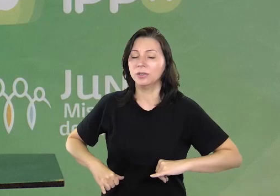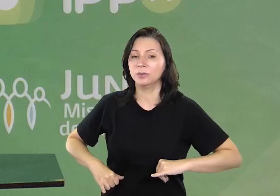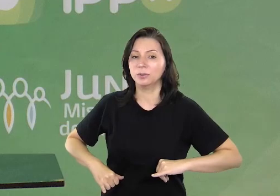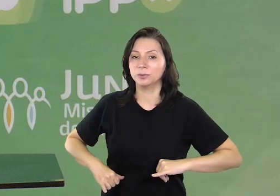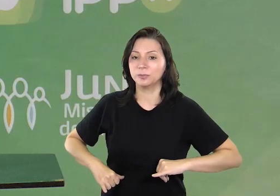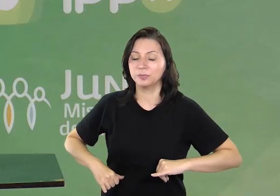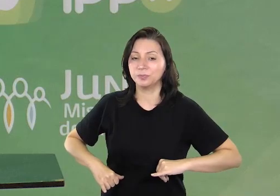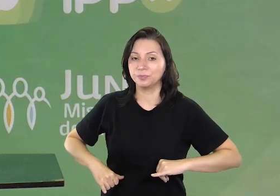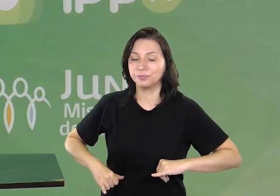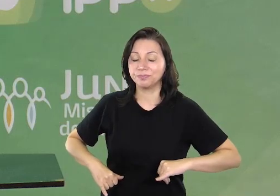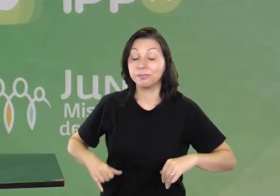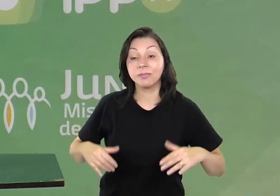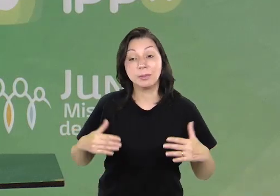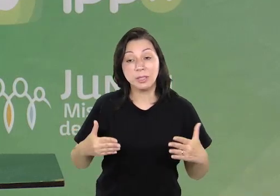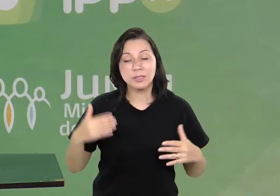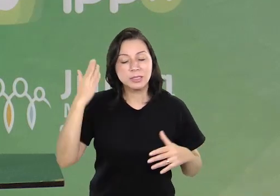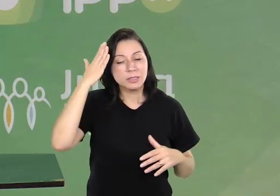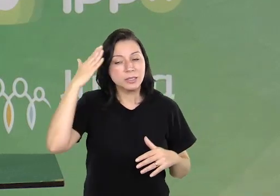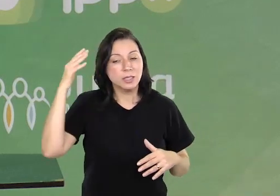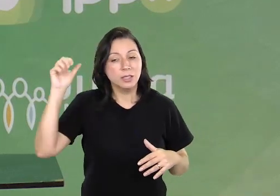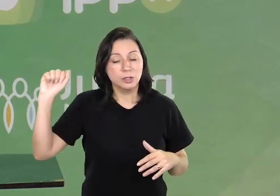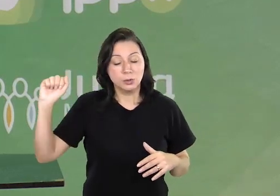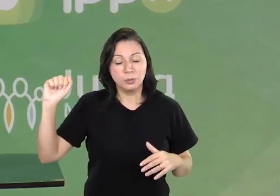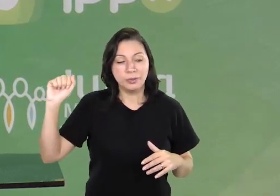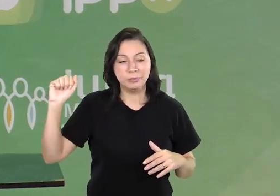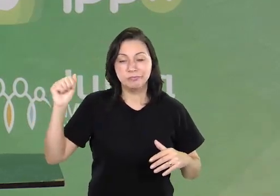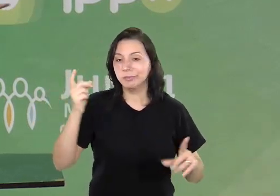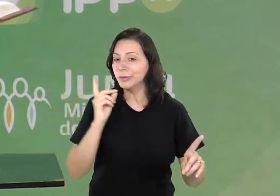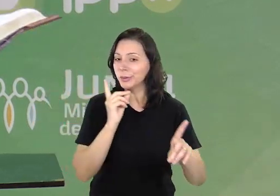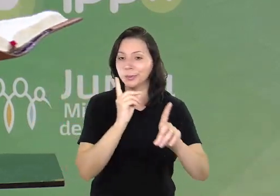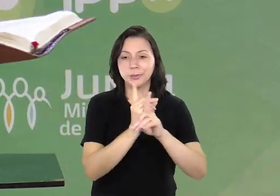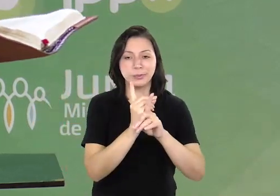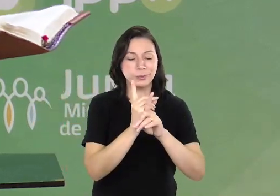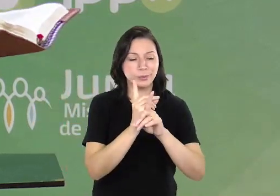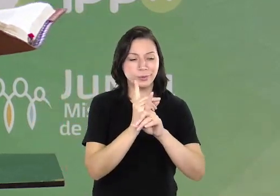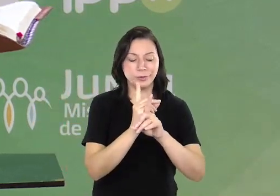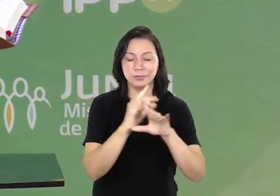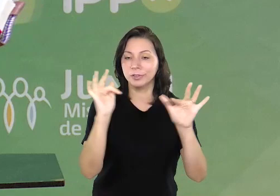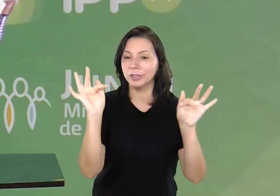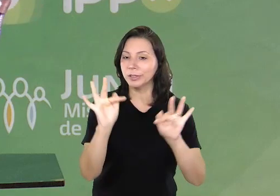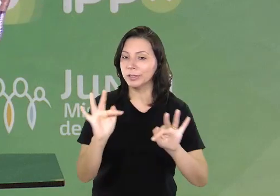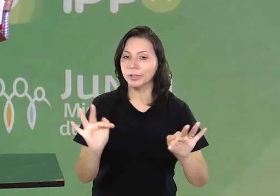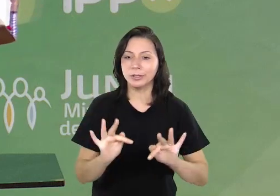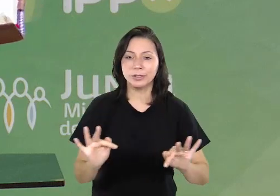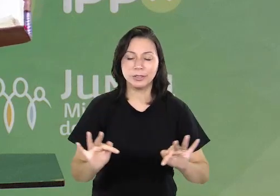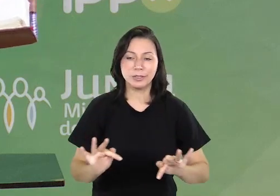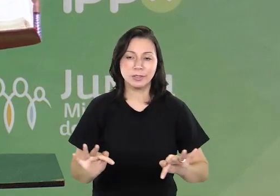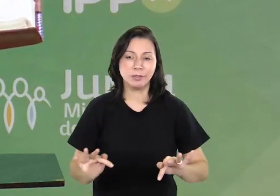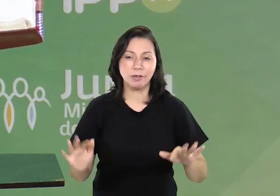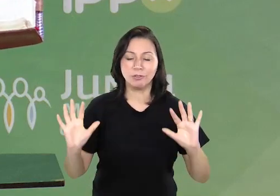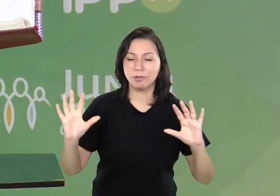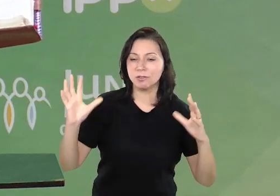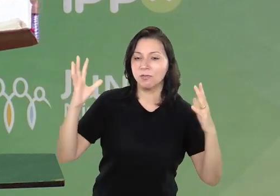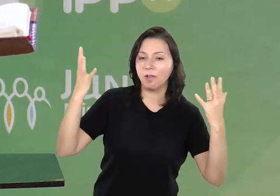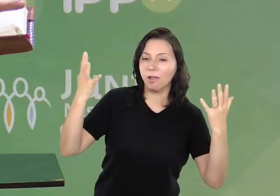felicidade no lazer nas Aventuras como eu não conseguiu felicidade na bebida